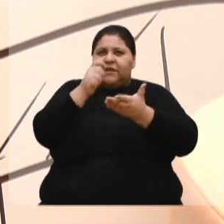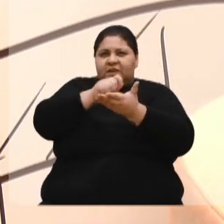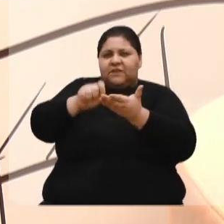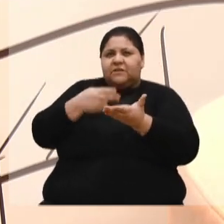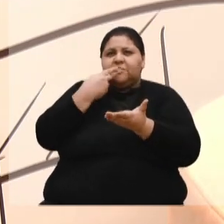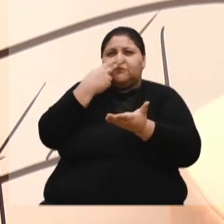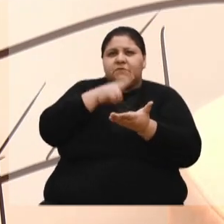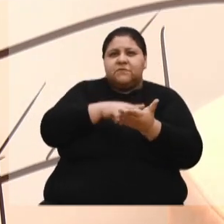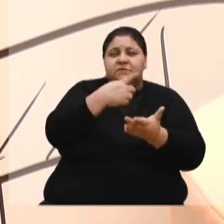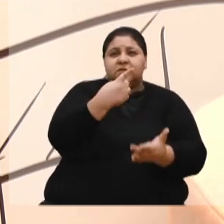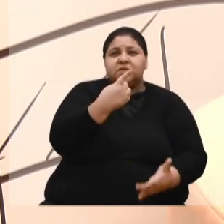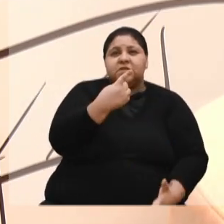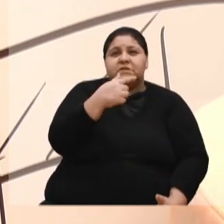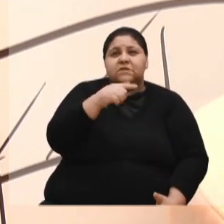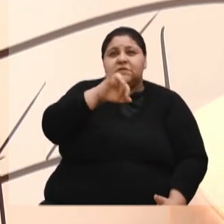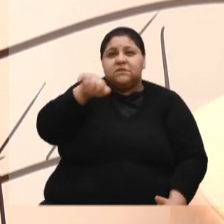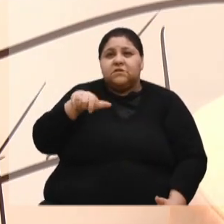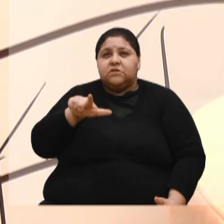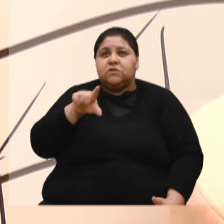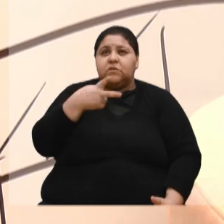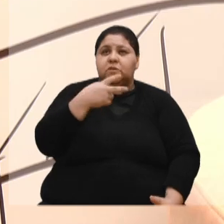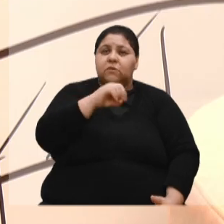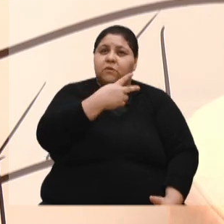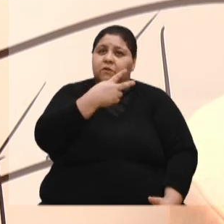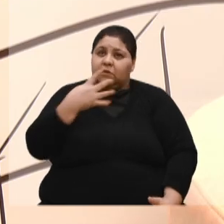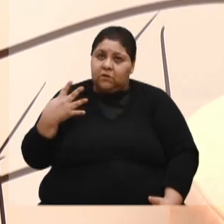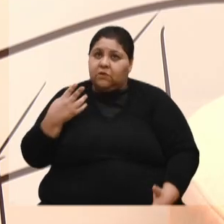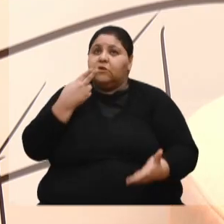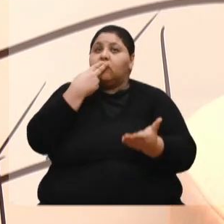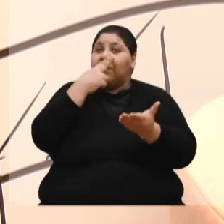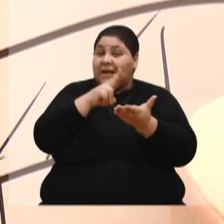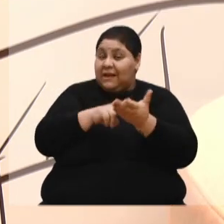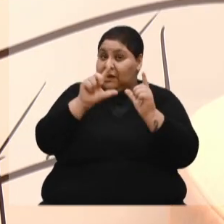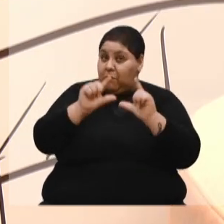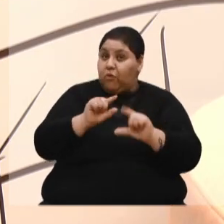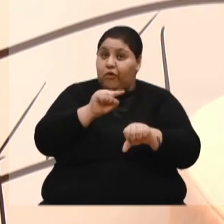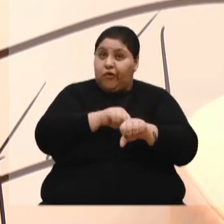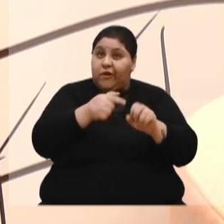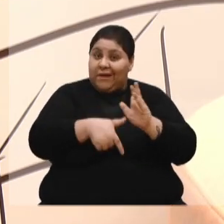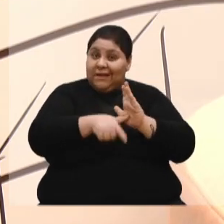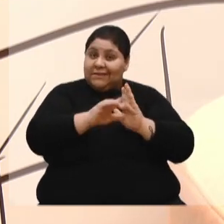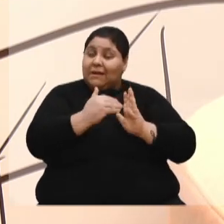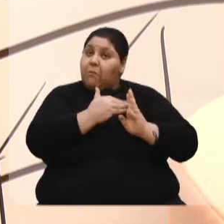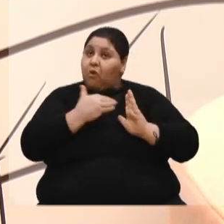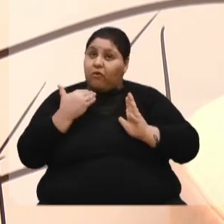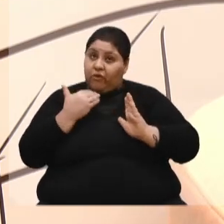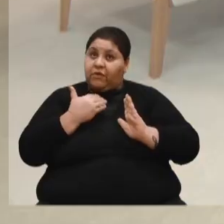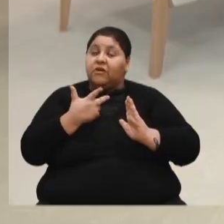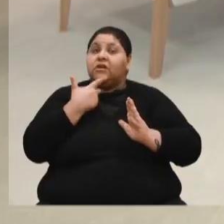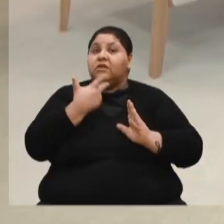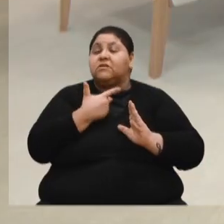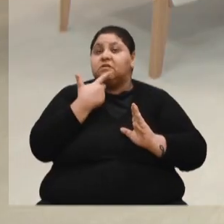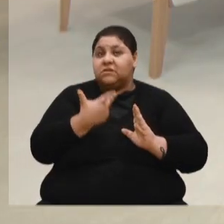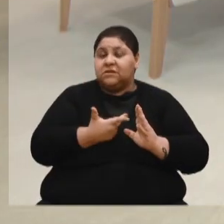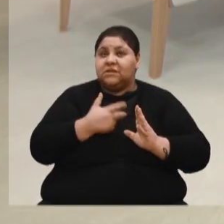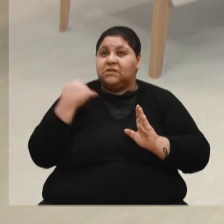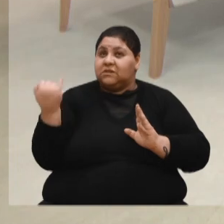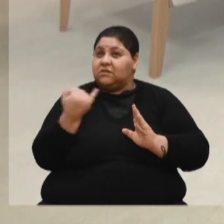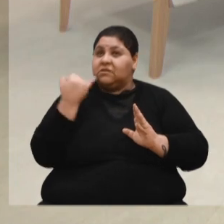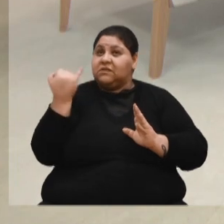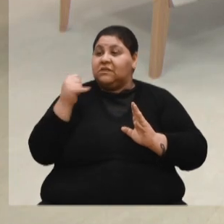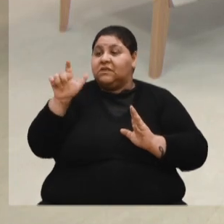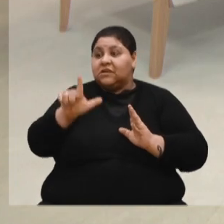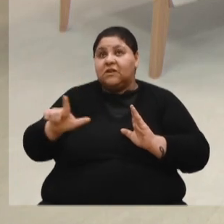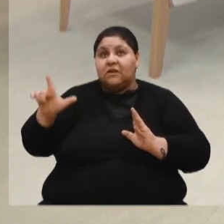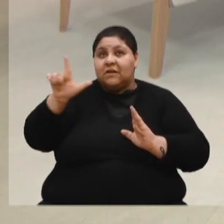de 2024, uma carta, portanto, recente, antes da morte dele, que ele fala da importância